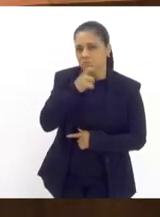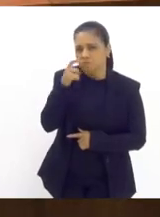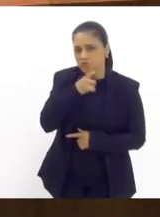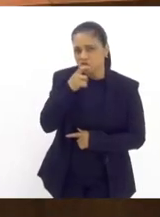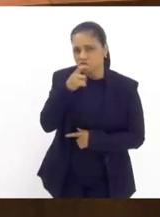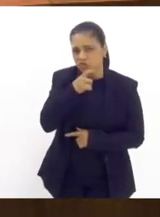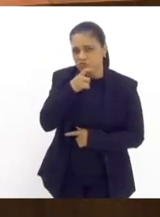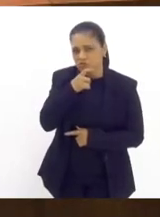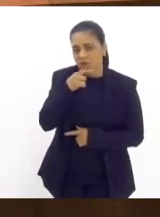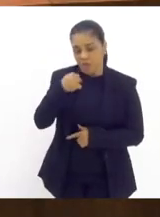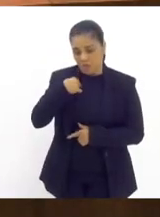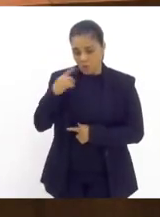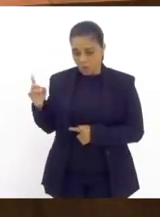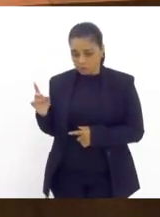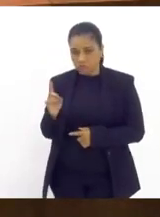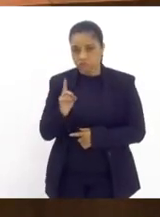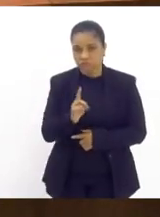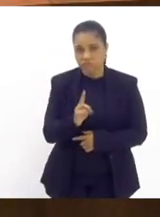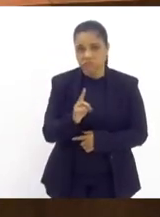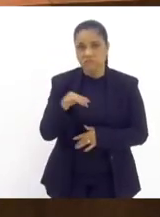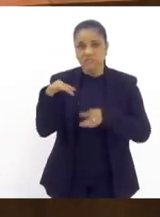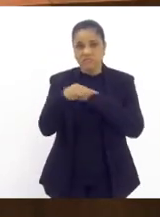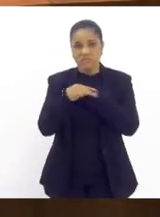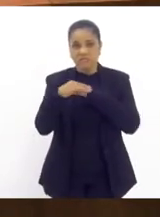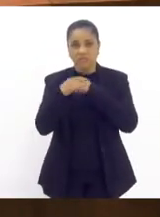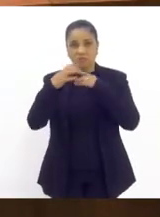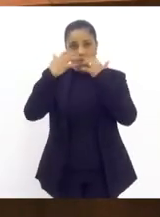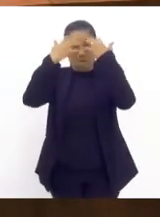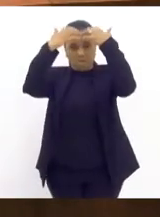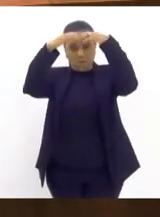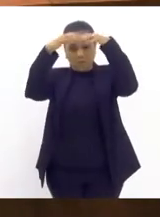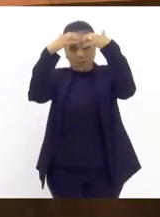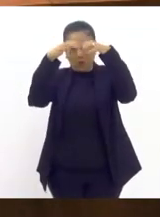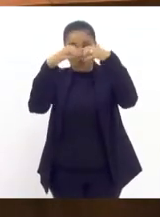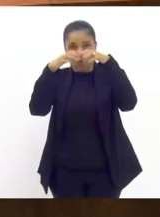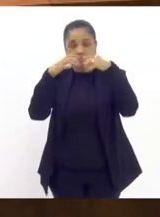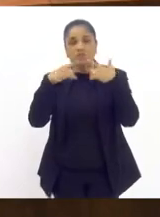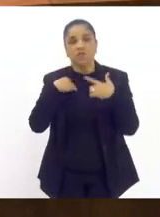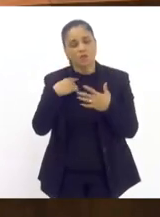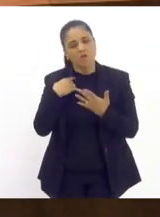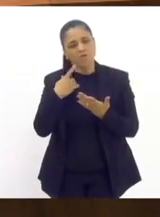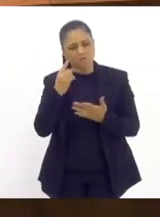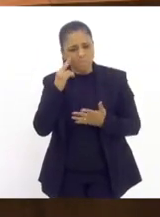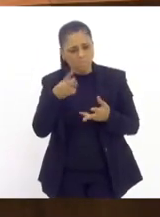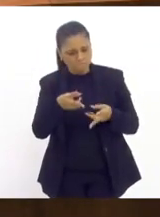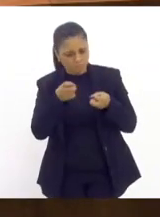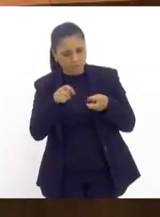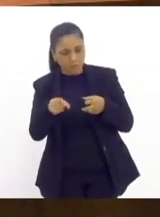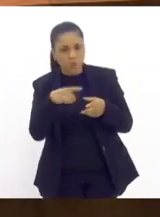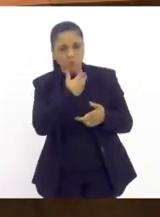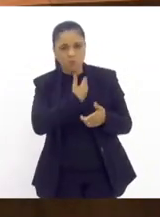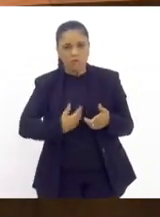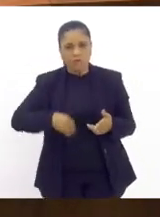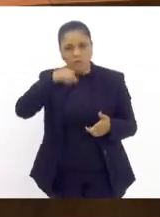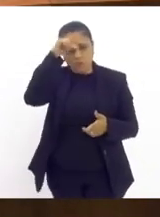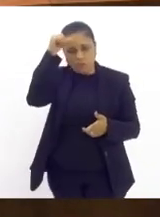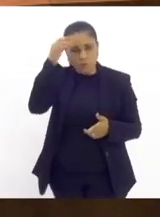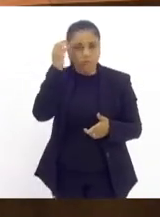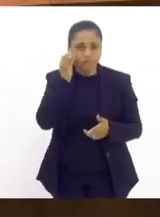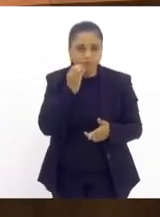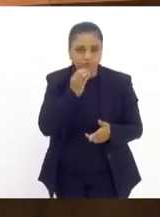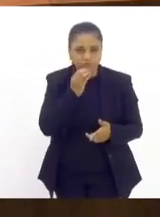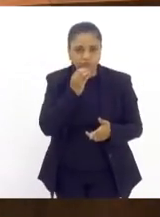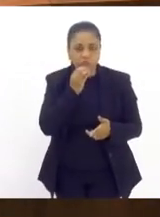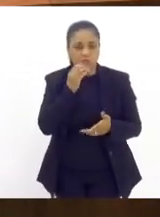Vista que eu estava presente na cidade de Petrópolis e vi o governador desmarcando uma agenda com dezenas de prefeitos Indo